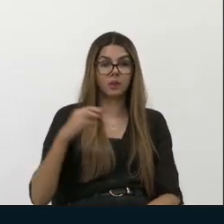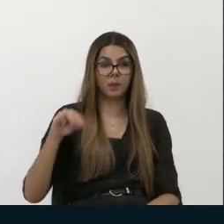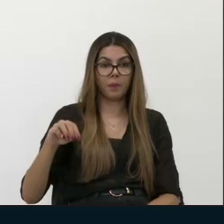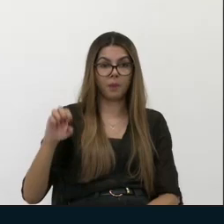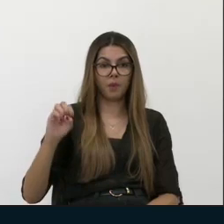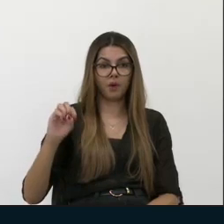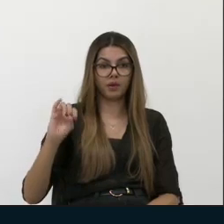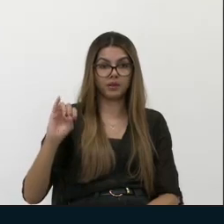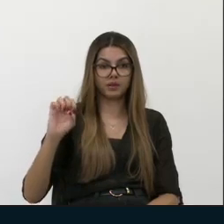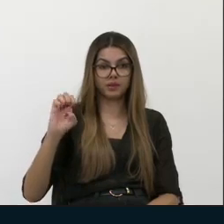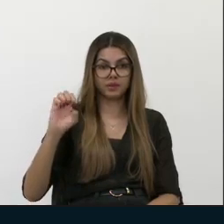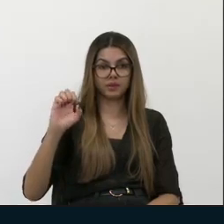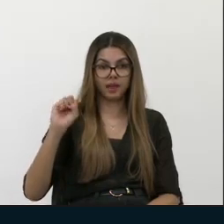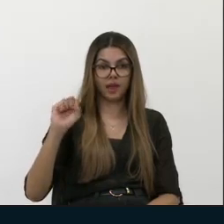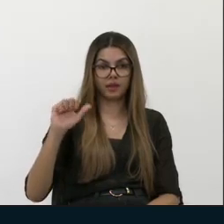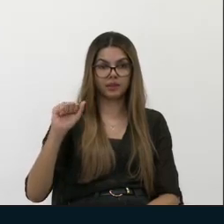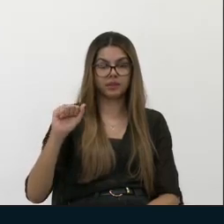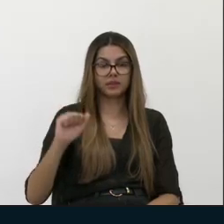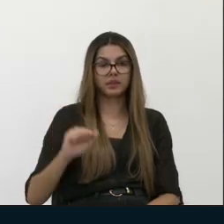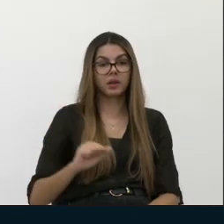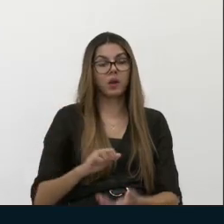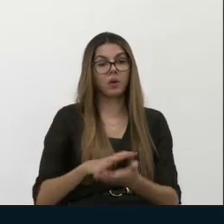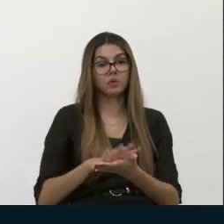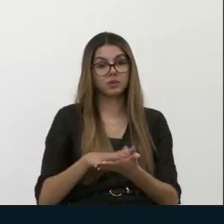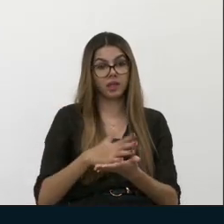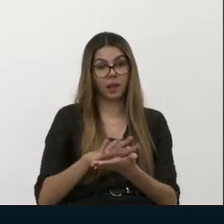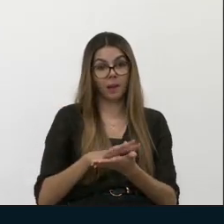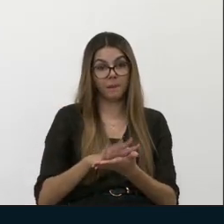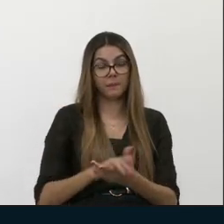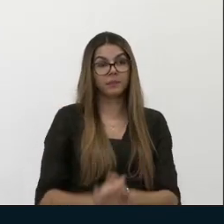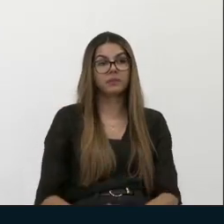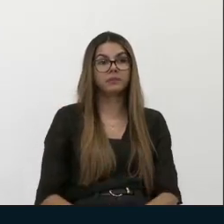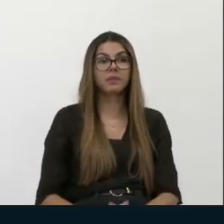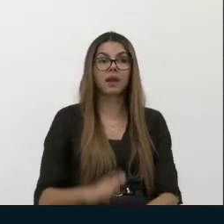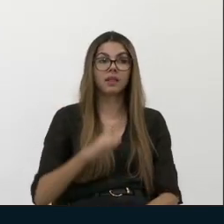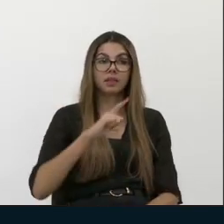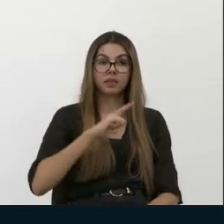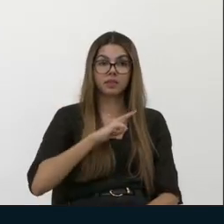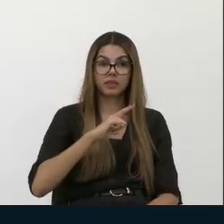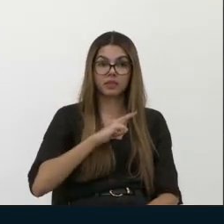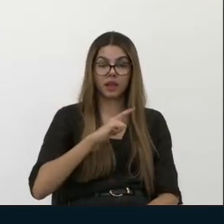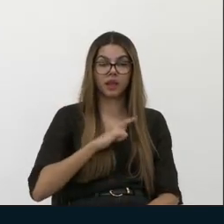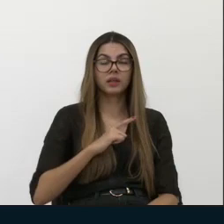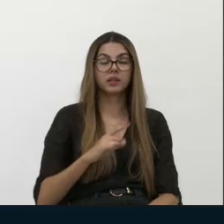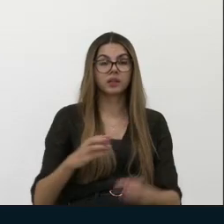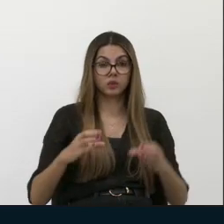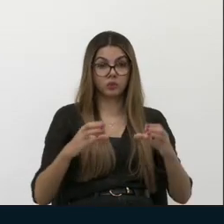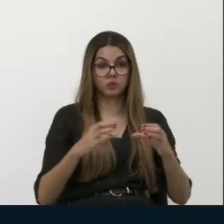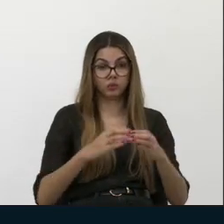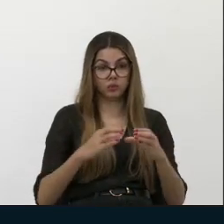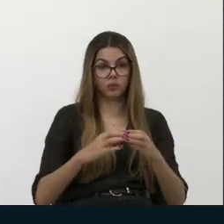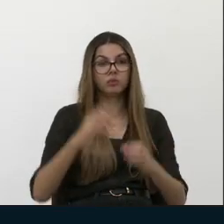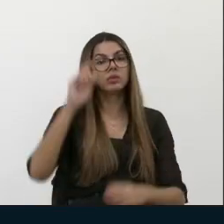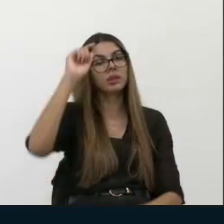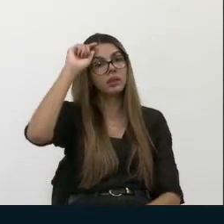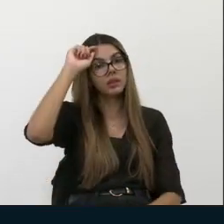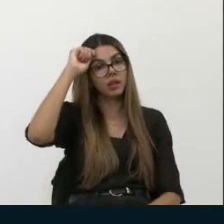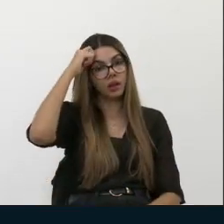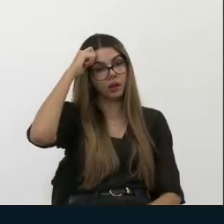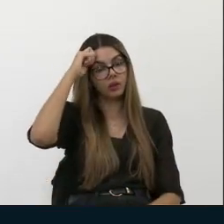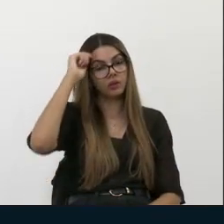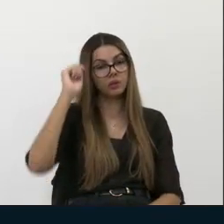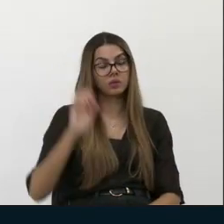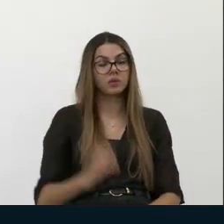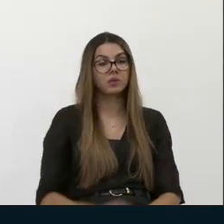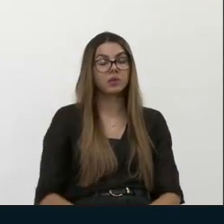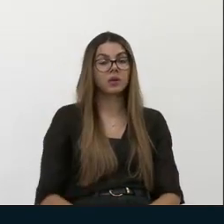Rocha. O samba é a raiz e tem a raiz no povo negro. E eles fazem uma